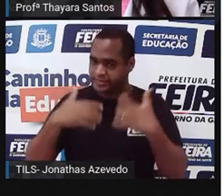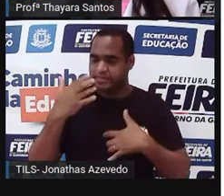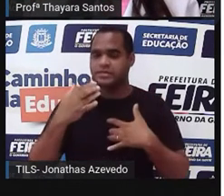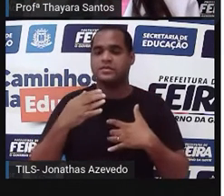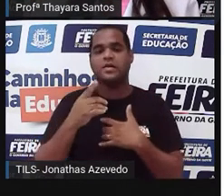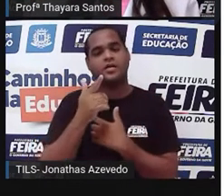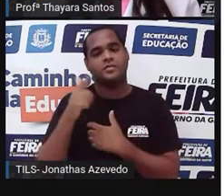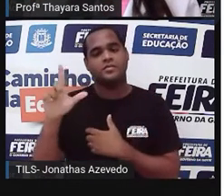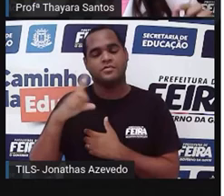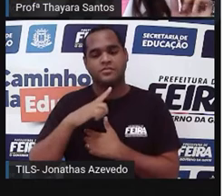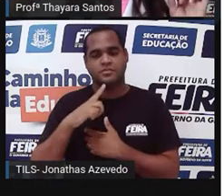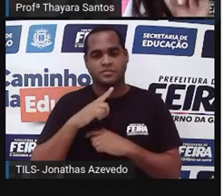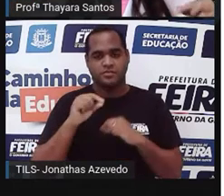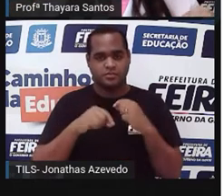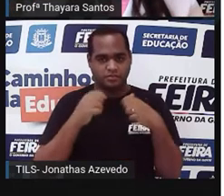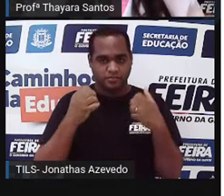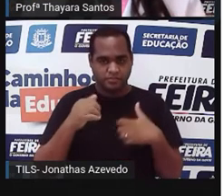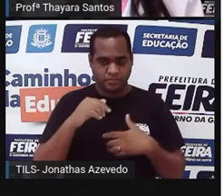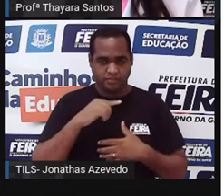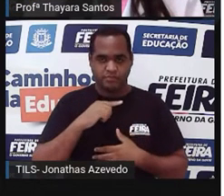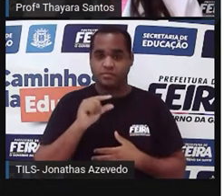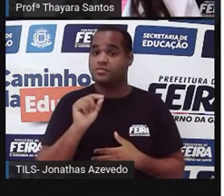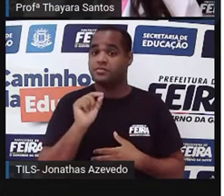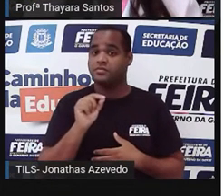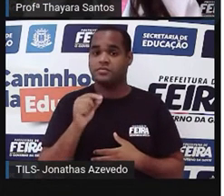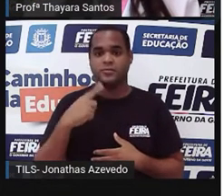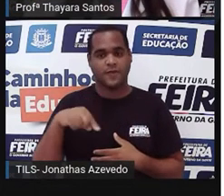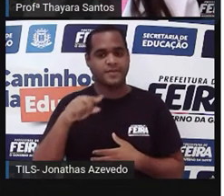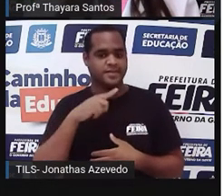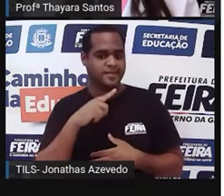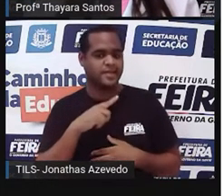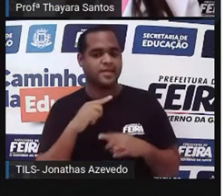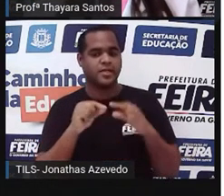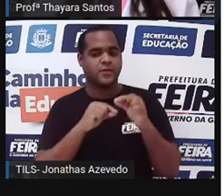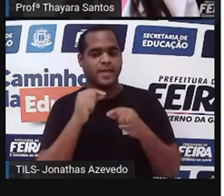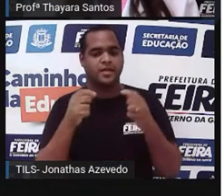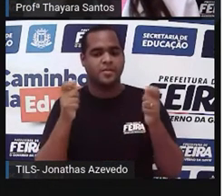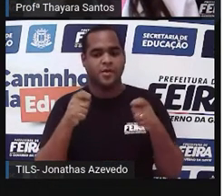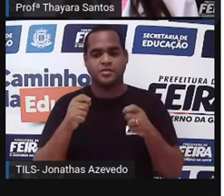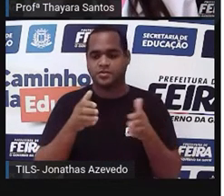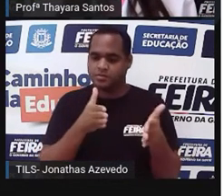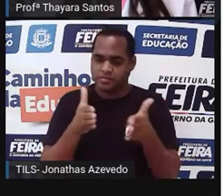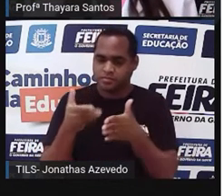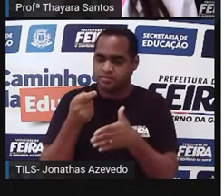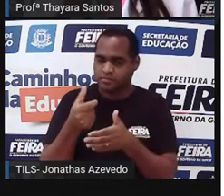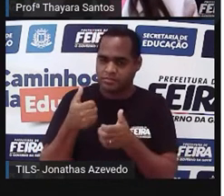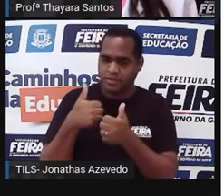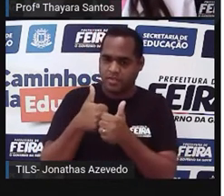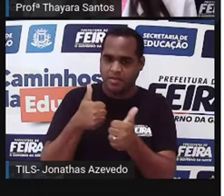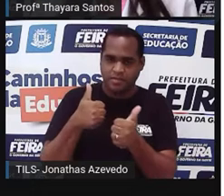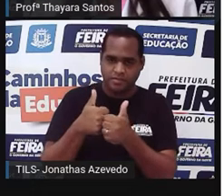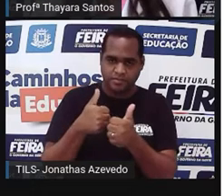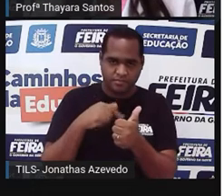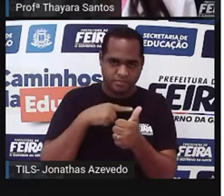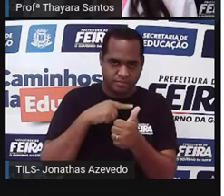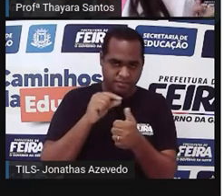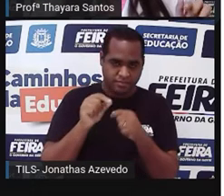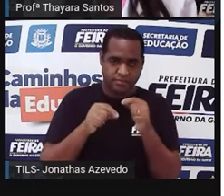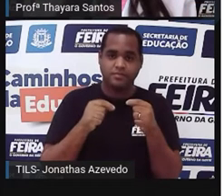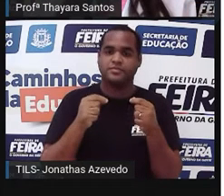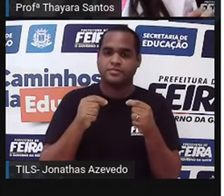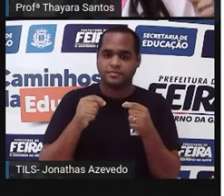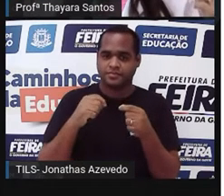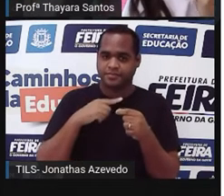uma outra coisa: quando a gente não tem essa vegetação na borda do rio, a gente sofre um fenômeno que é chamado de assoreamento.